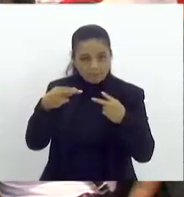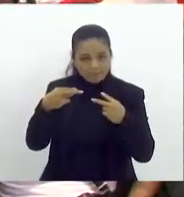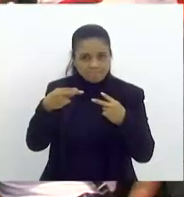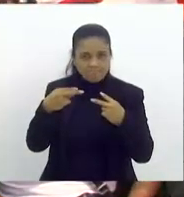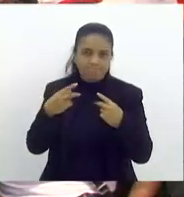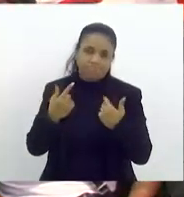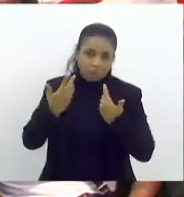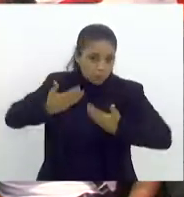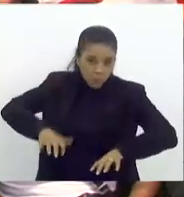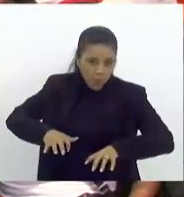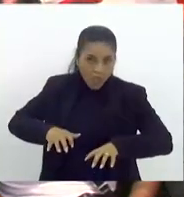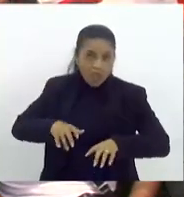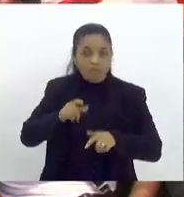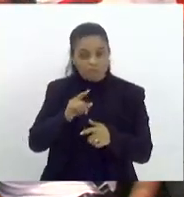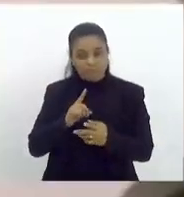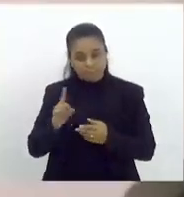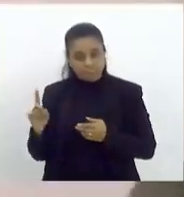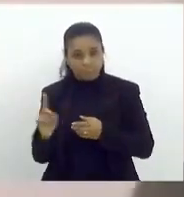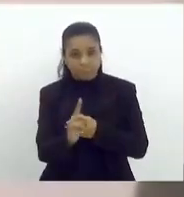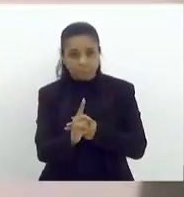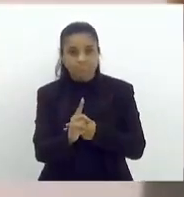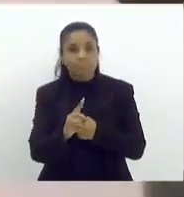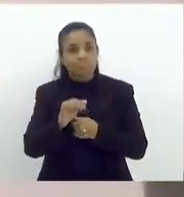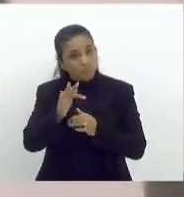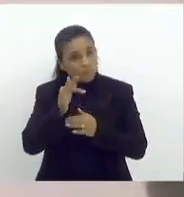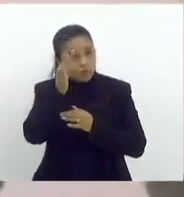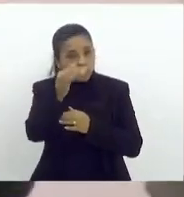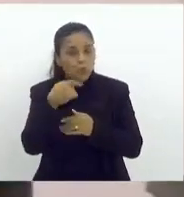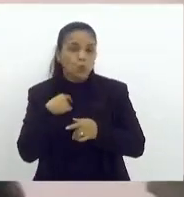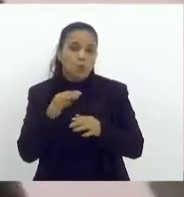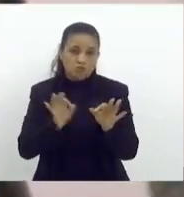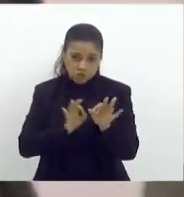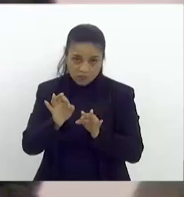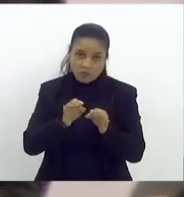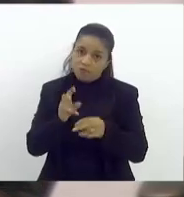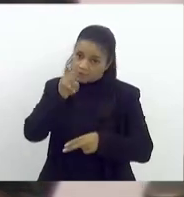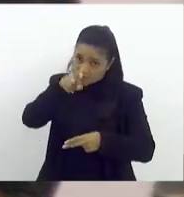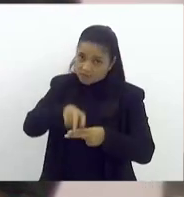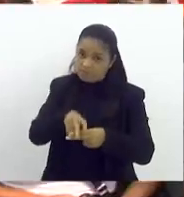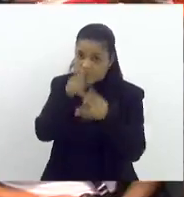vão sentar na cadeira de vocês logo mais tá bom rapaziada porque a gente está se organizando